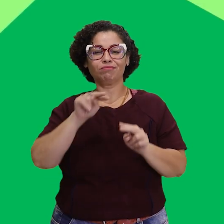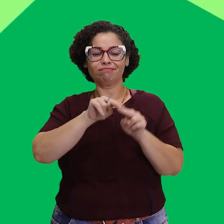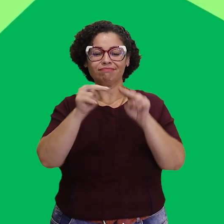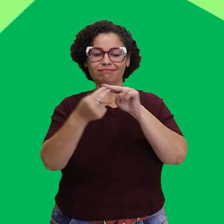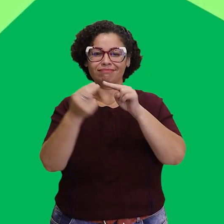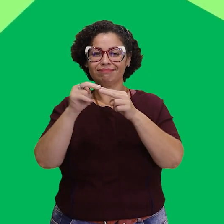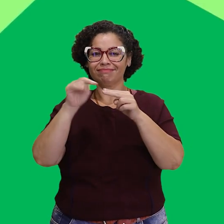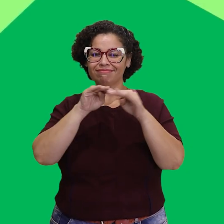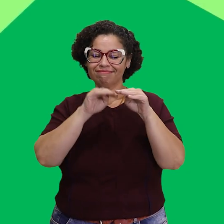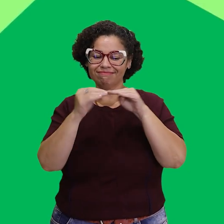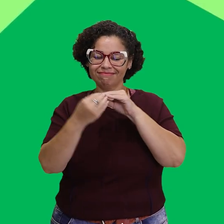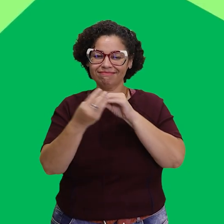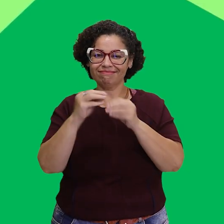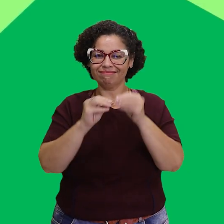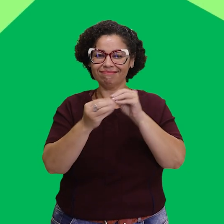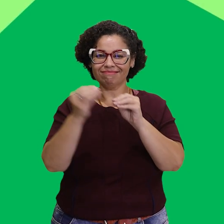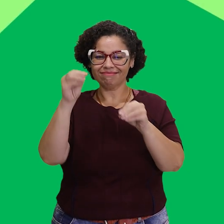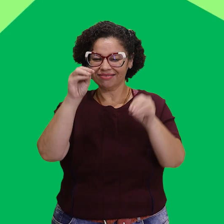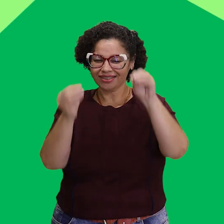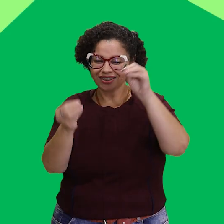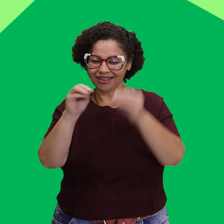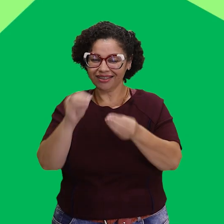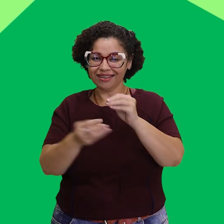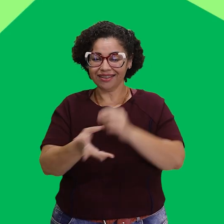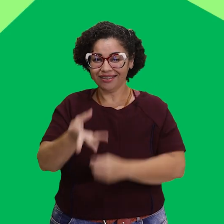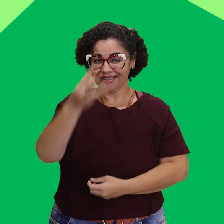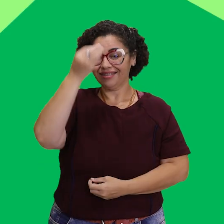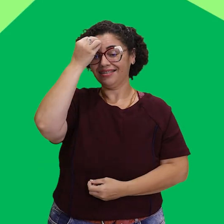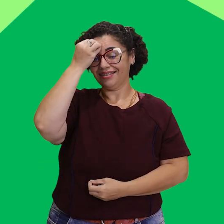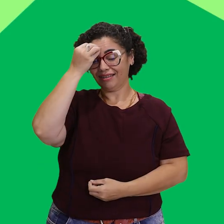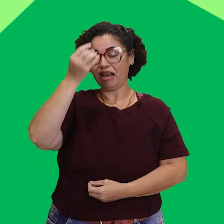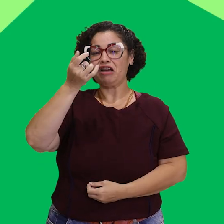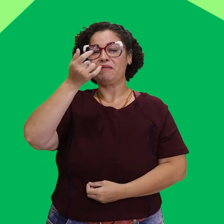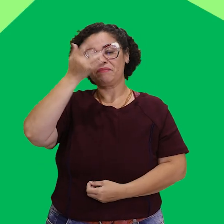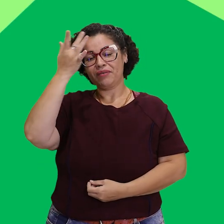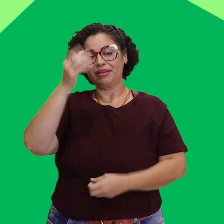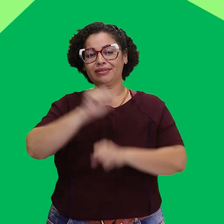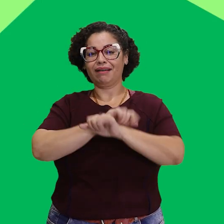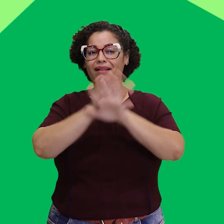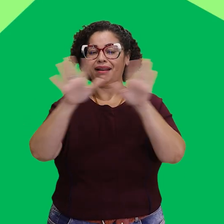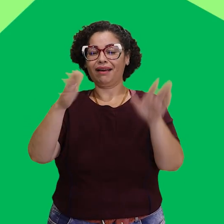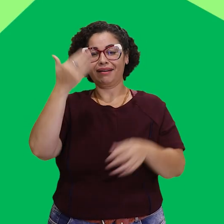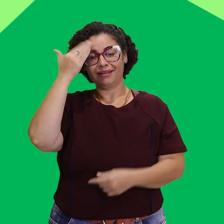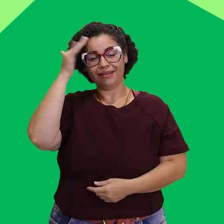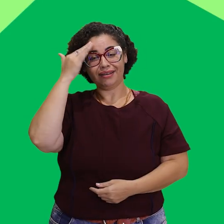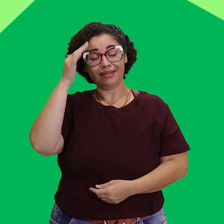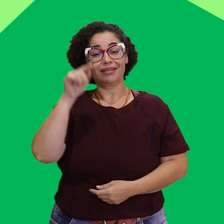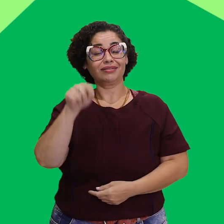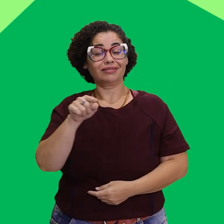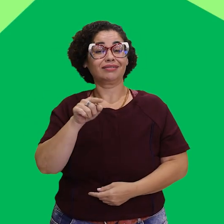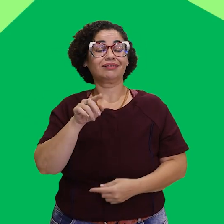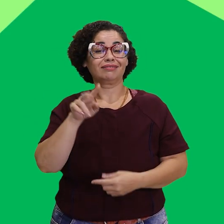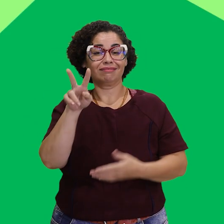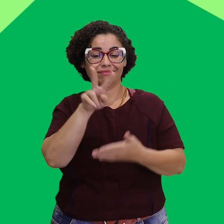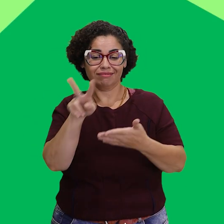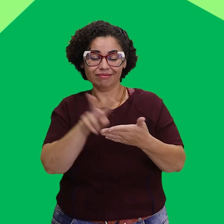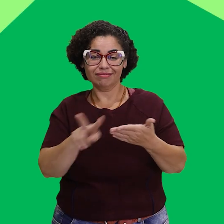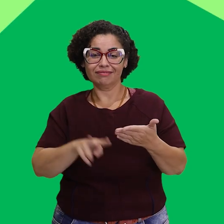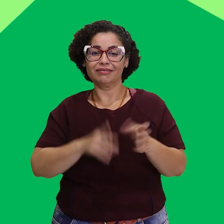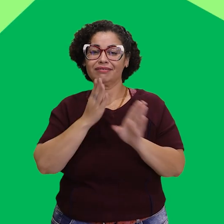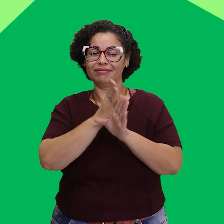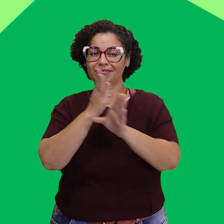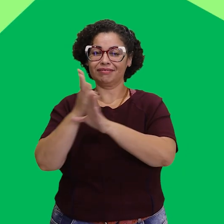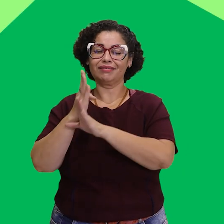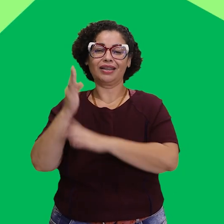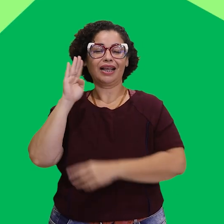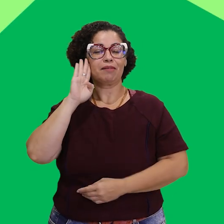aí a gente montando esse quebra-cabeças aí, né? Vai ficar mais fácil pra gente, vai nos auxiliar